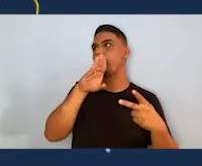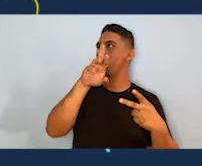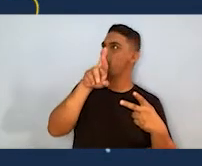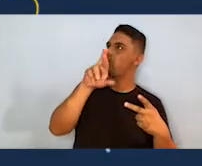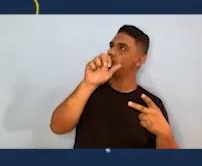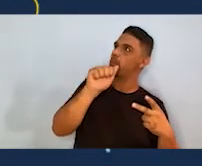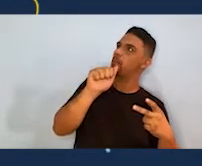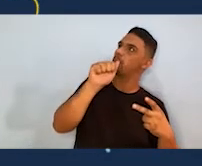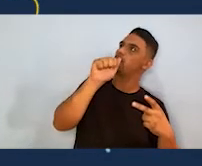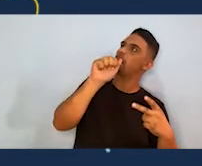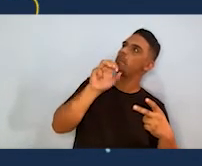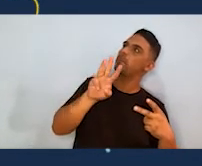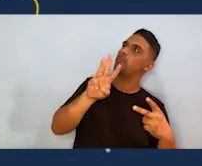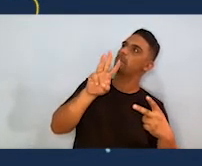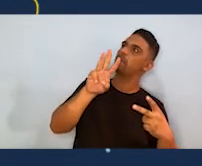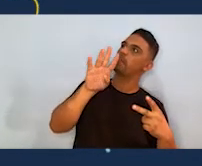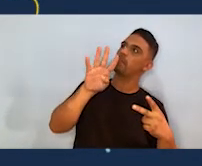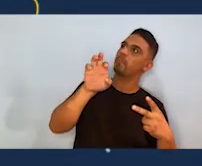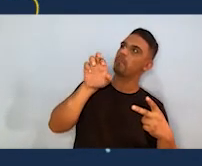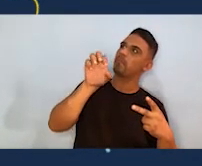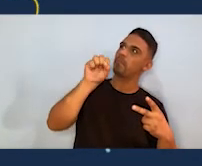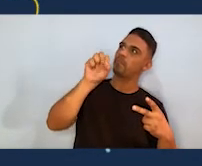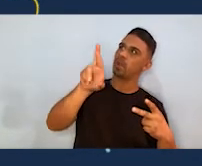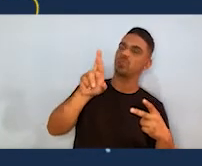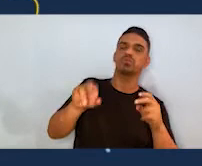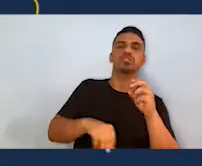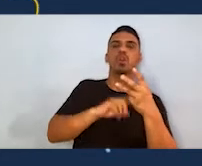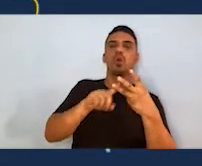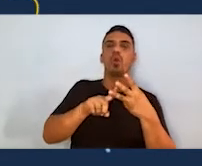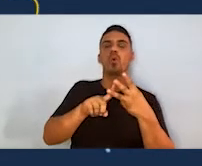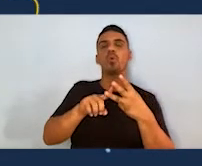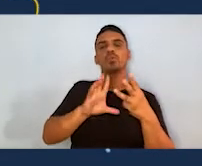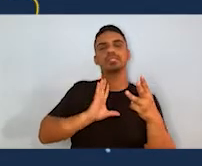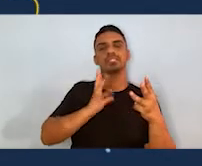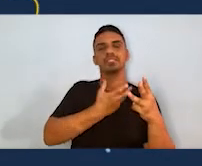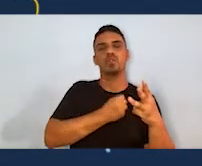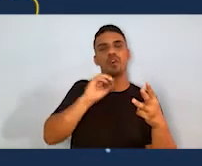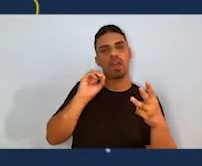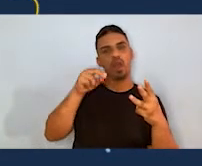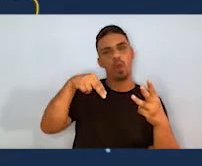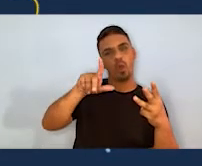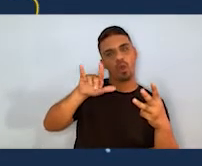browser, ou salvar online, que aí você tem que dar login no Piskel.